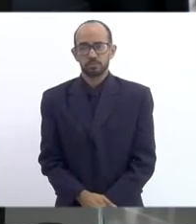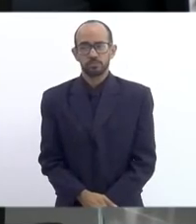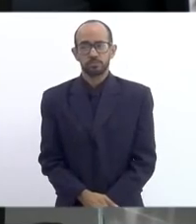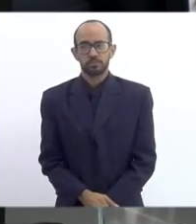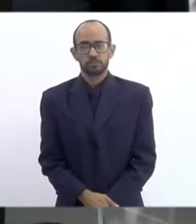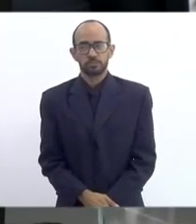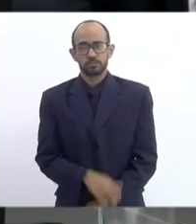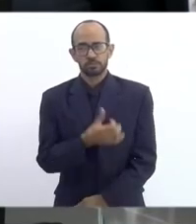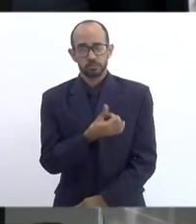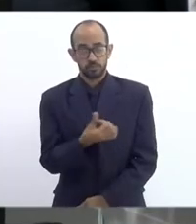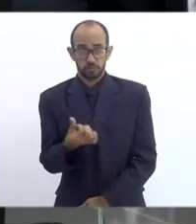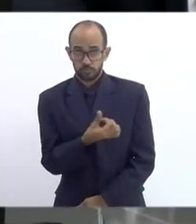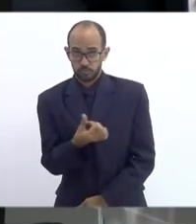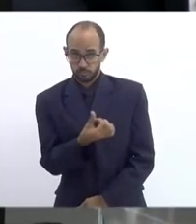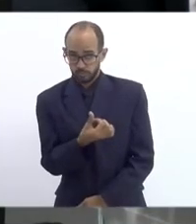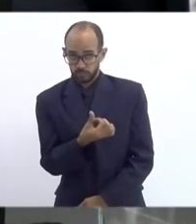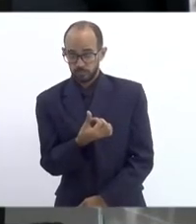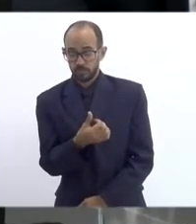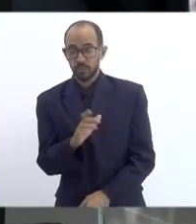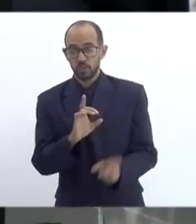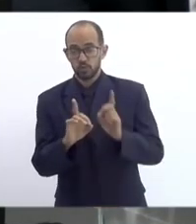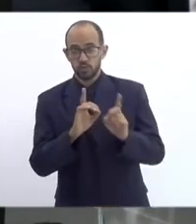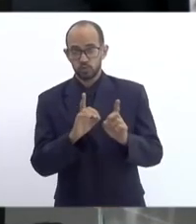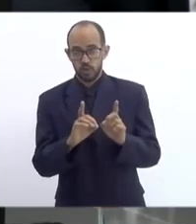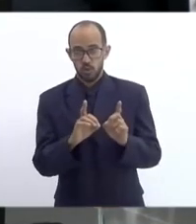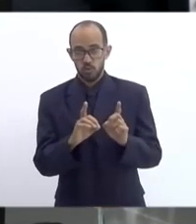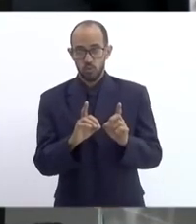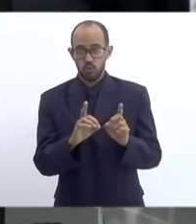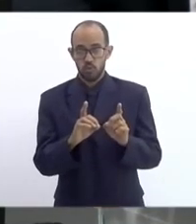É o 66. Em discussão.